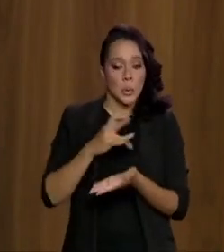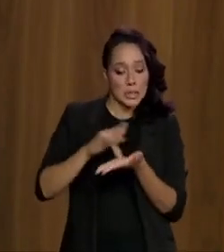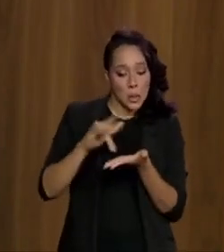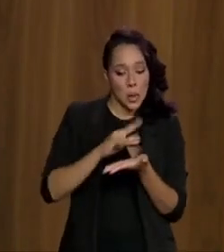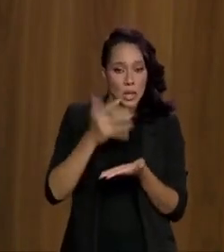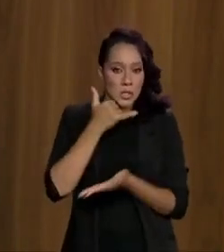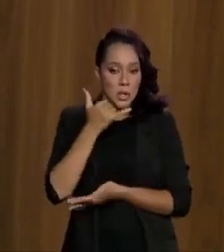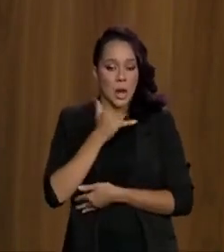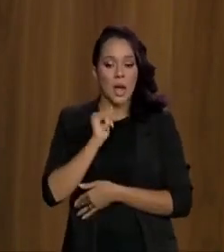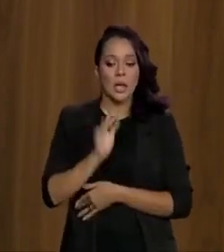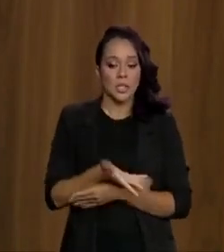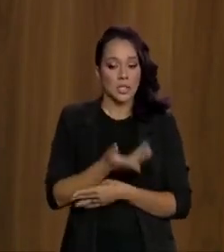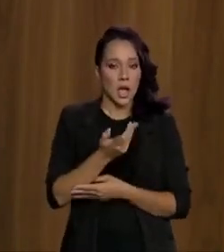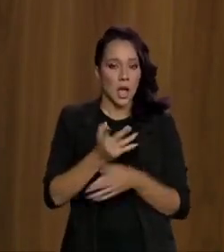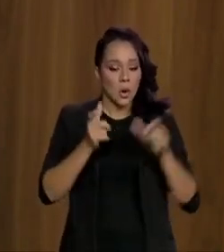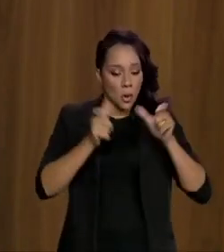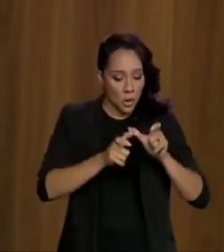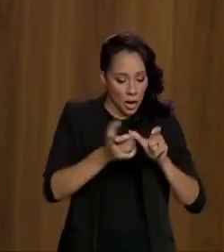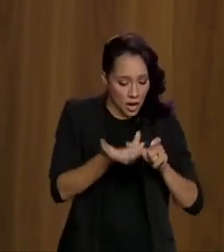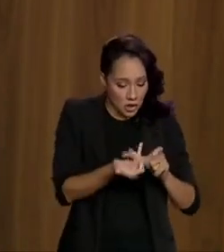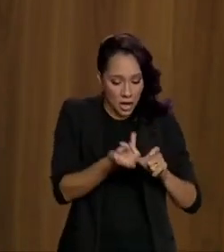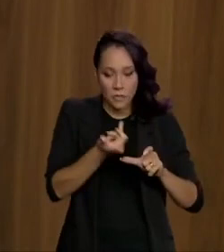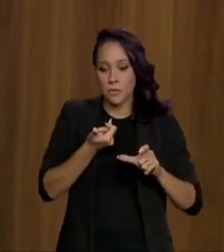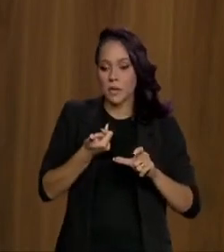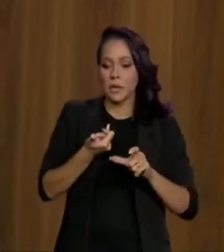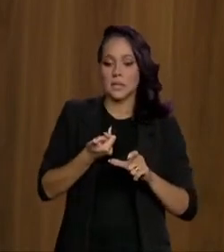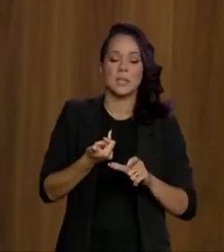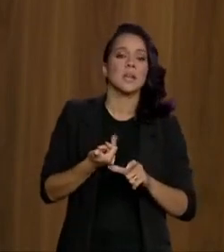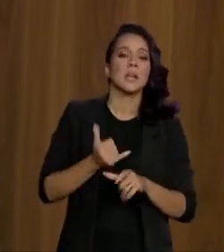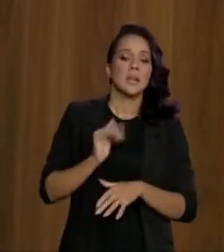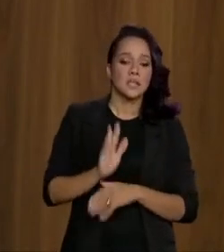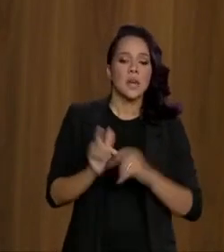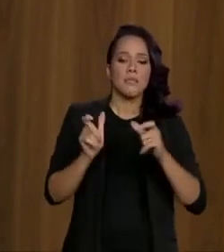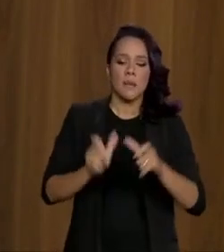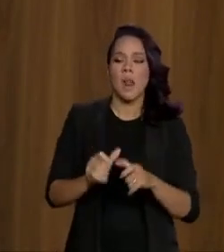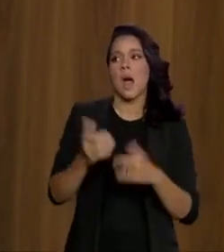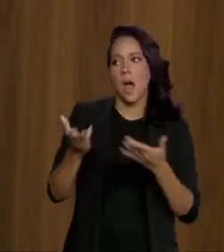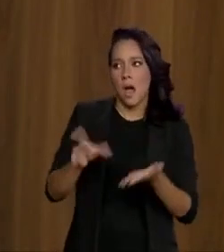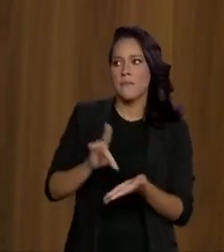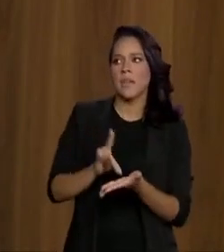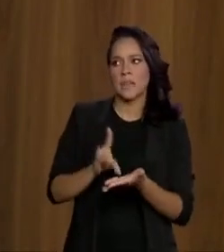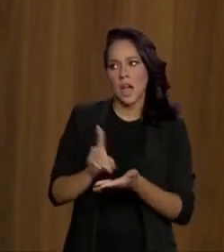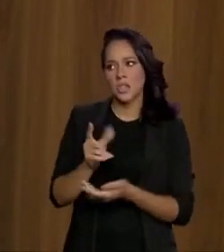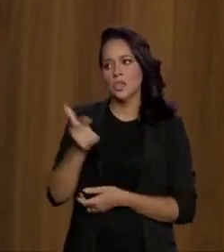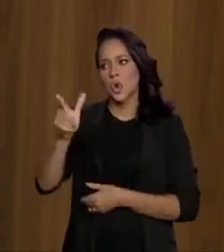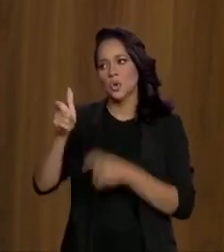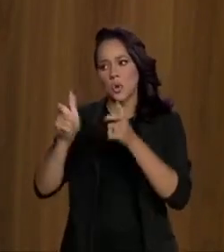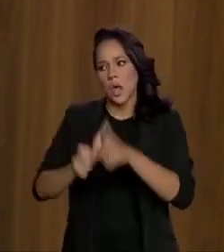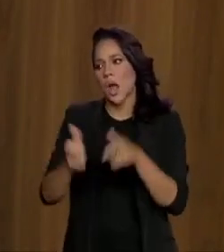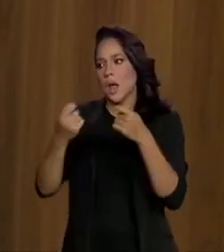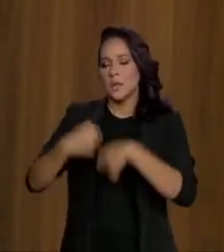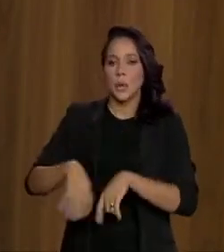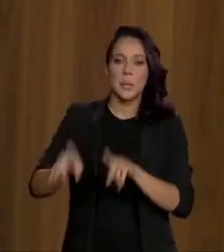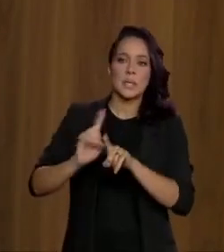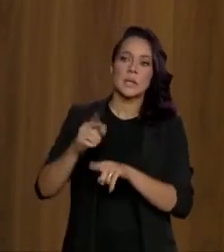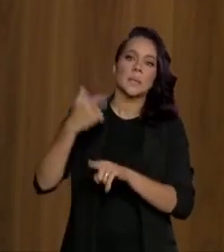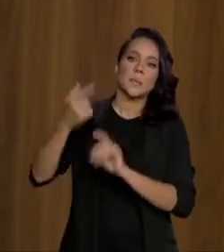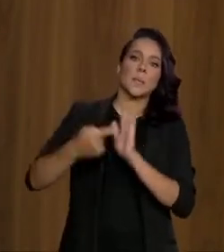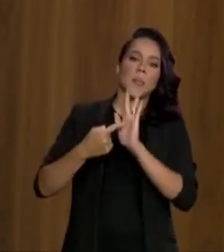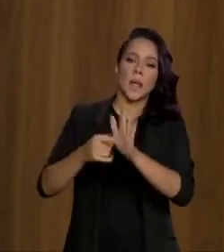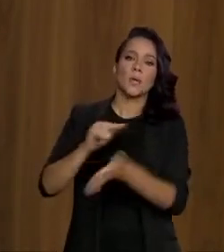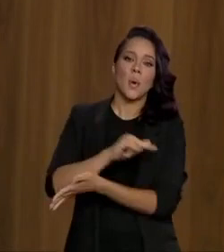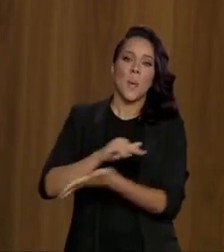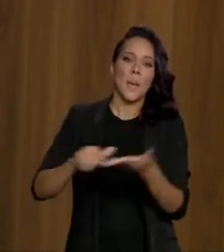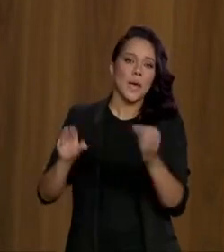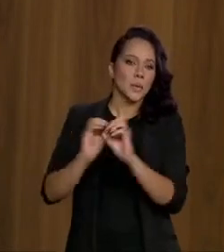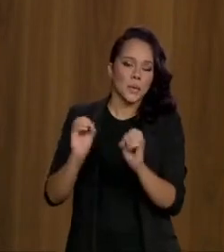celular já pega ali a sua localização. Isso é muito bacana. Já diz que você está fora da sua área, então não precisa depois apresentar documento